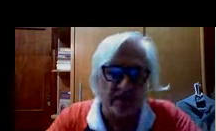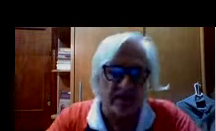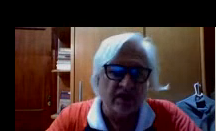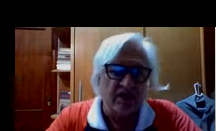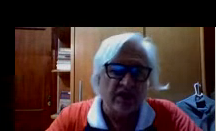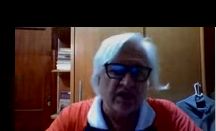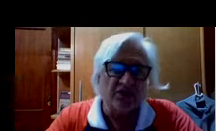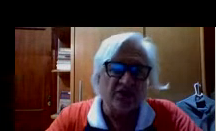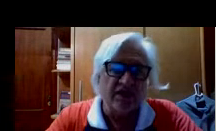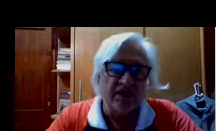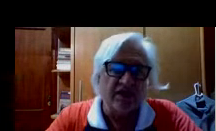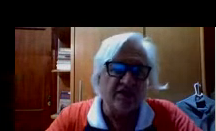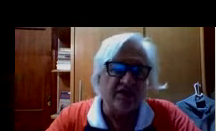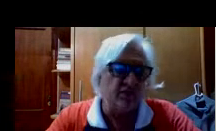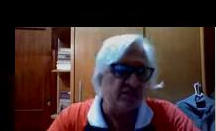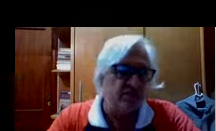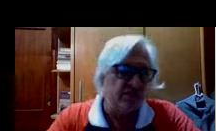quer.